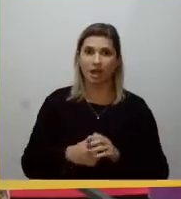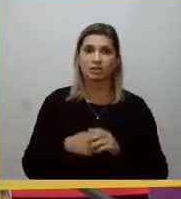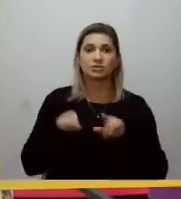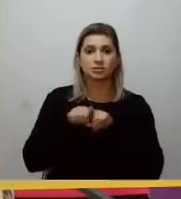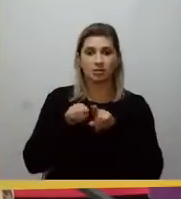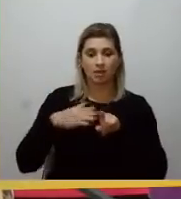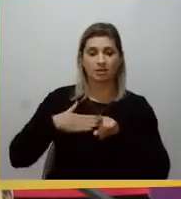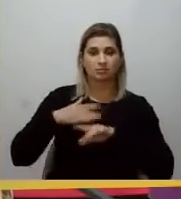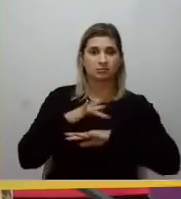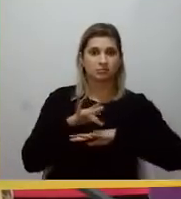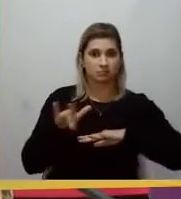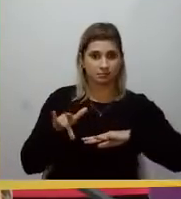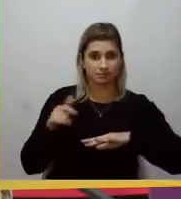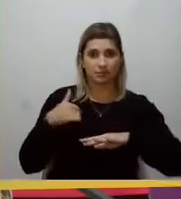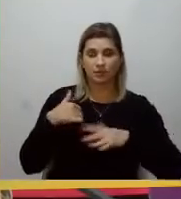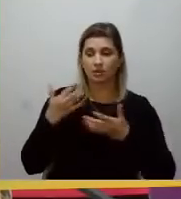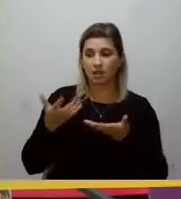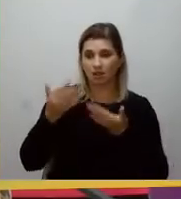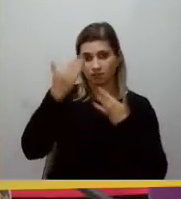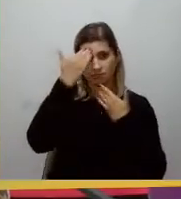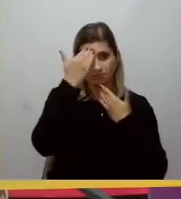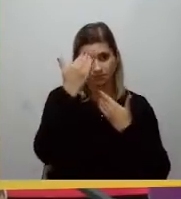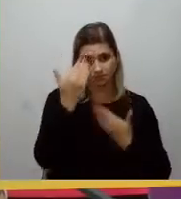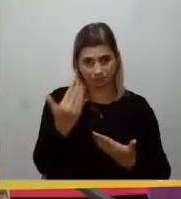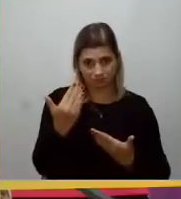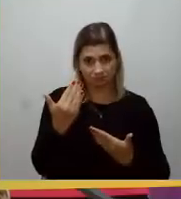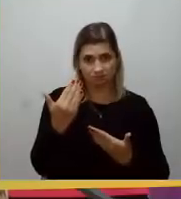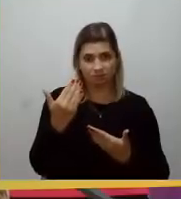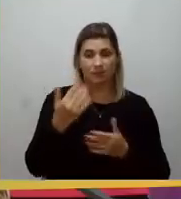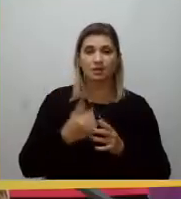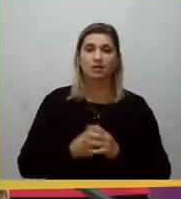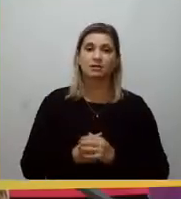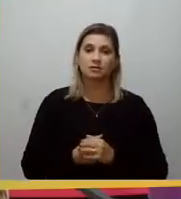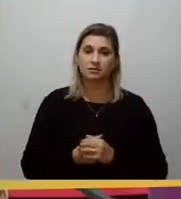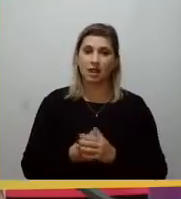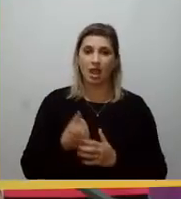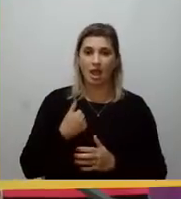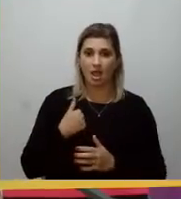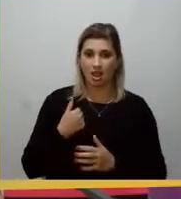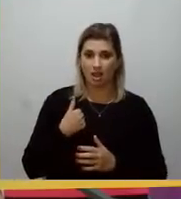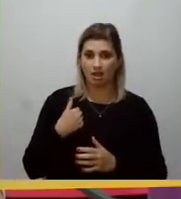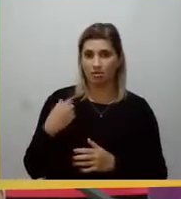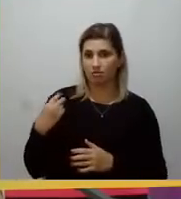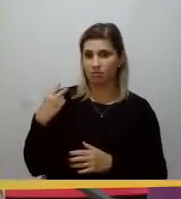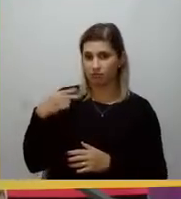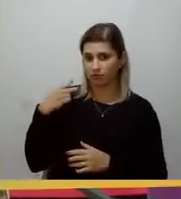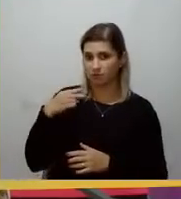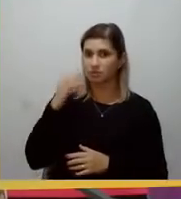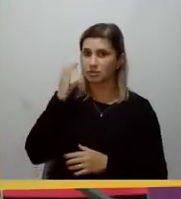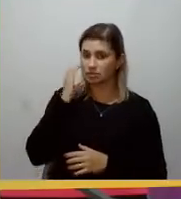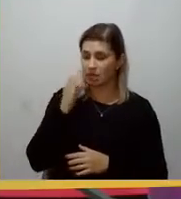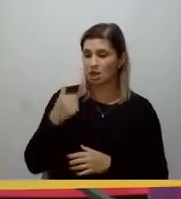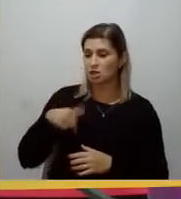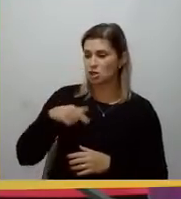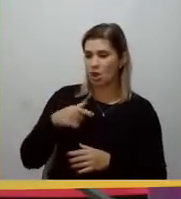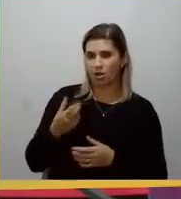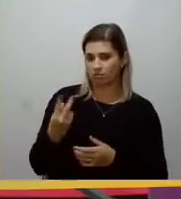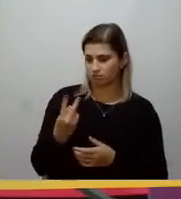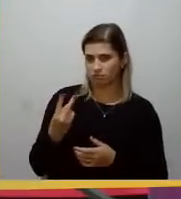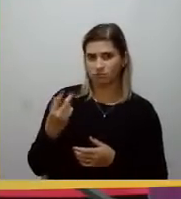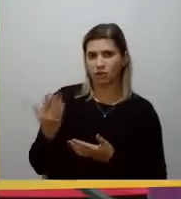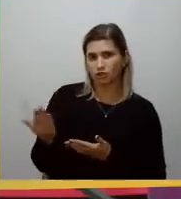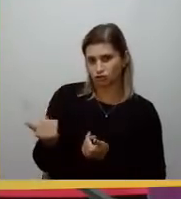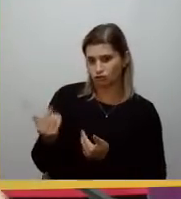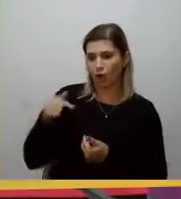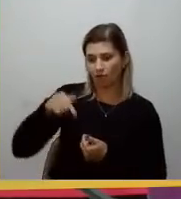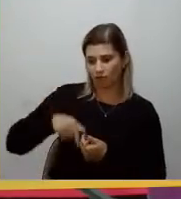sociais, que é um agradecimento, senhor Raimundo, um agradecimento porque eu e o vereador Jair, nós não somos da época, nós que somos os dois vereadores mais jovens